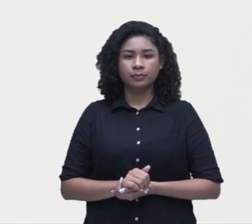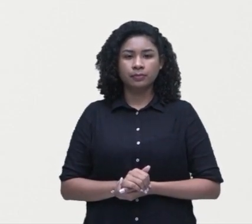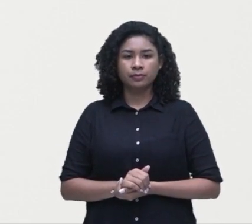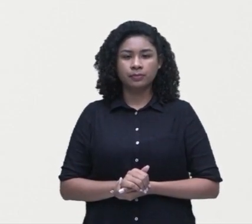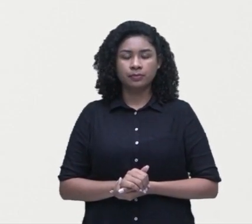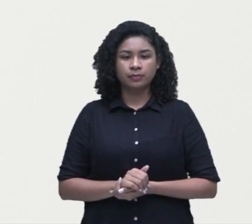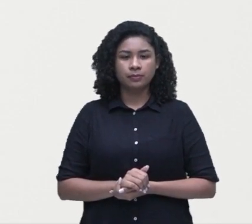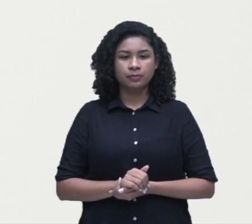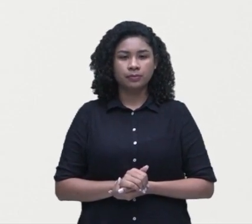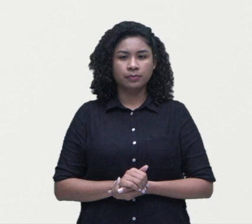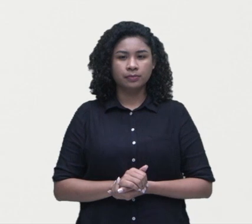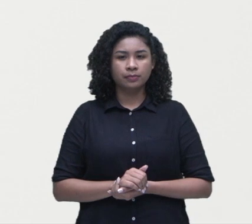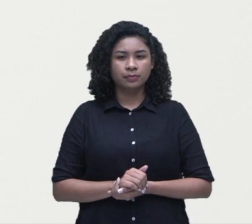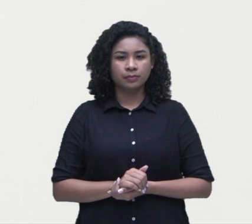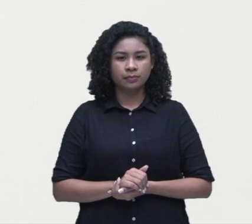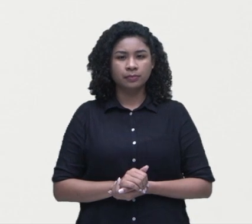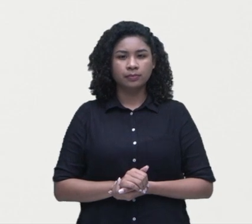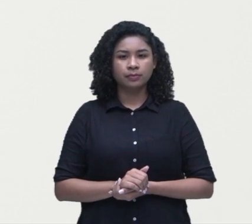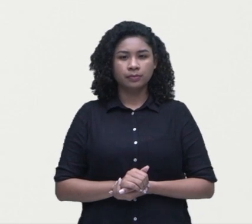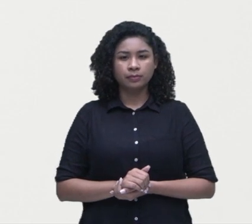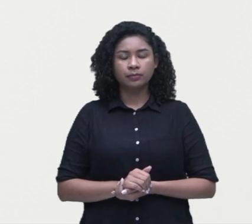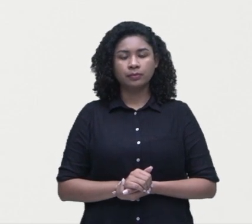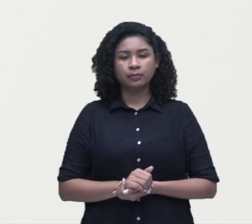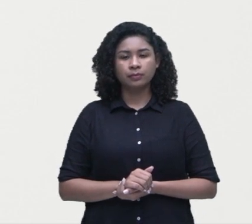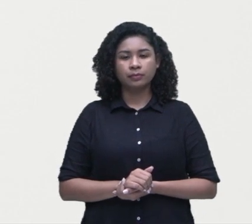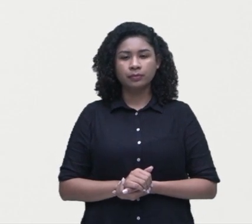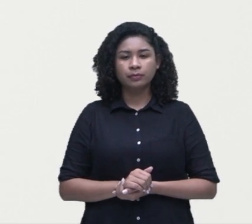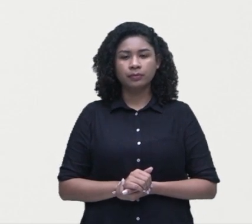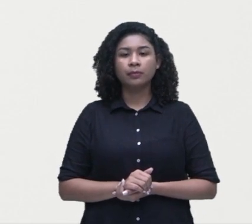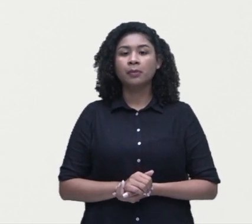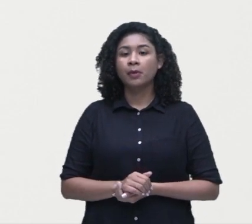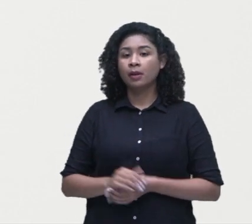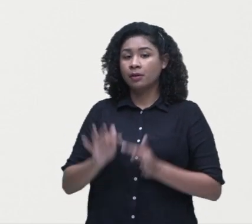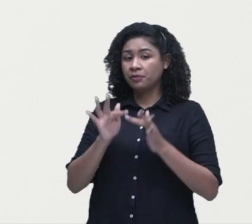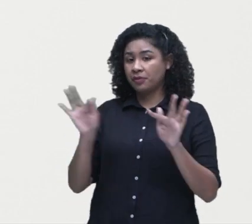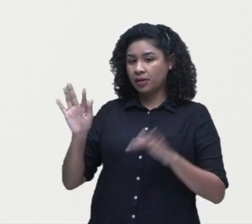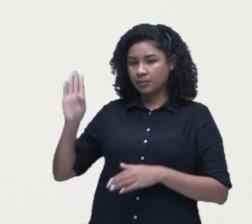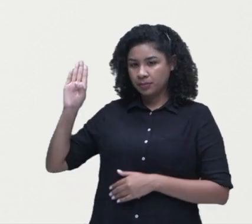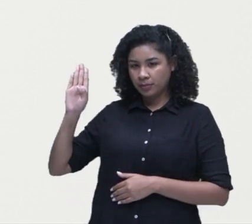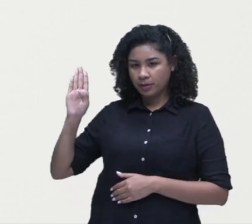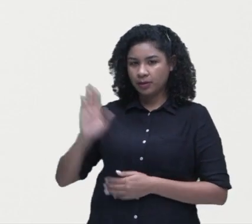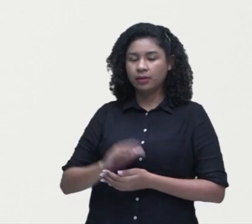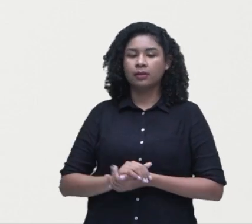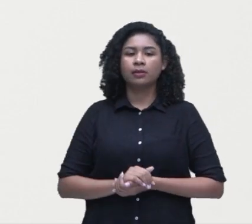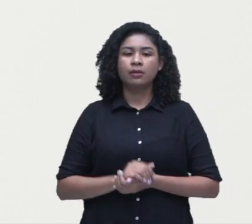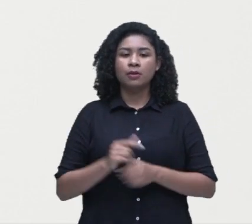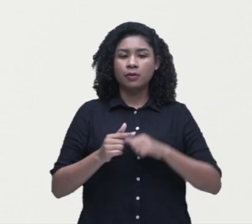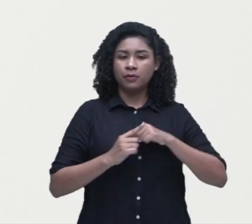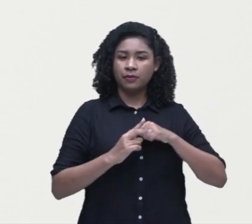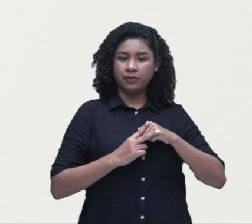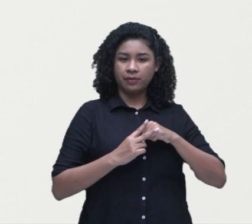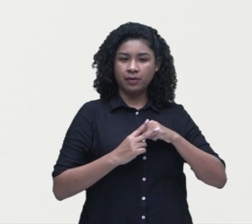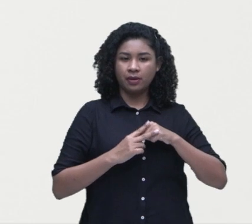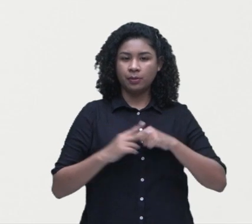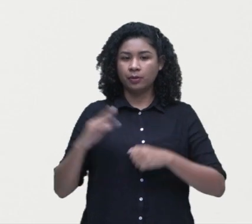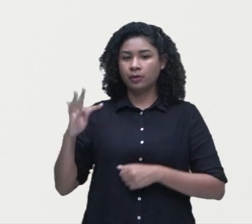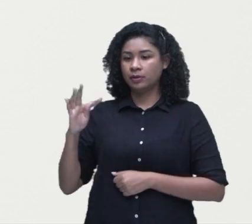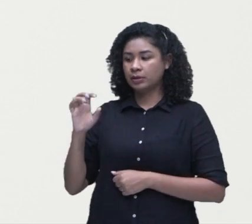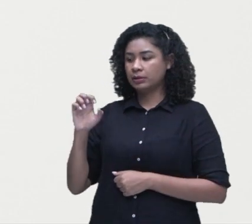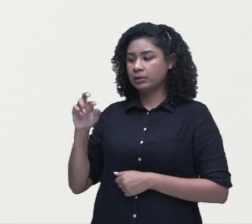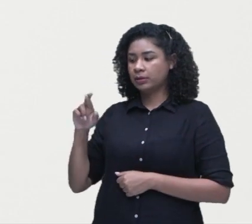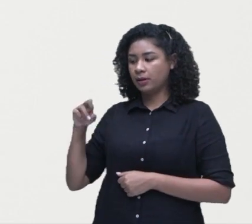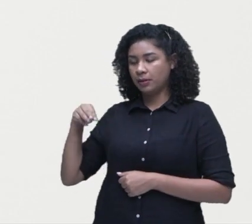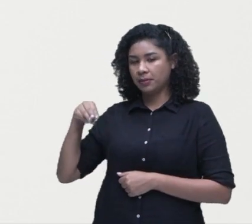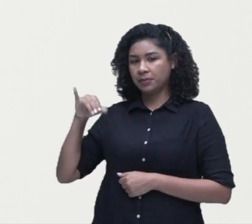em relação ao tempo presente, né? Na frase B, temos o verbo terminar no futuro do presente,